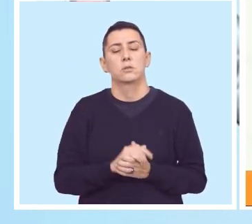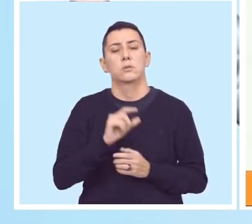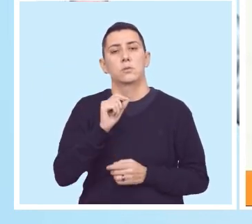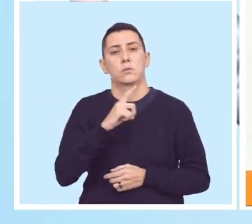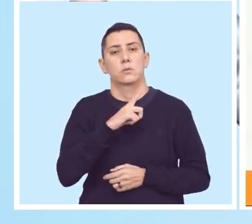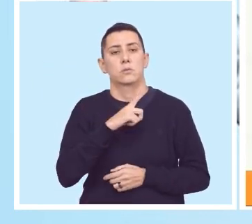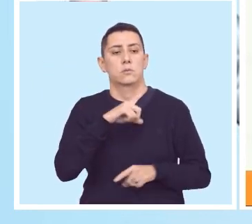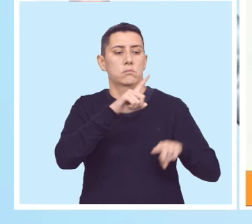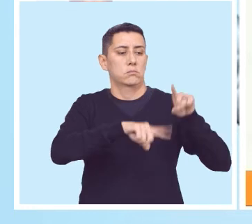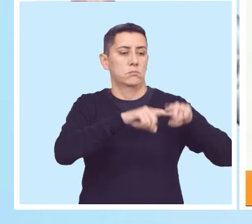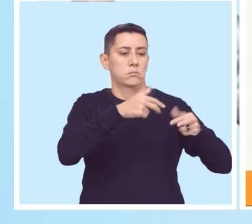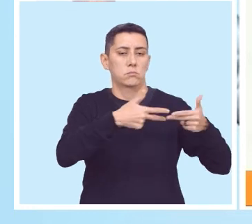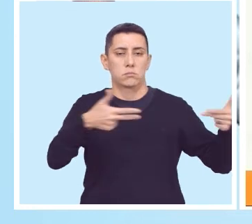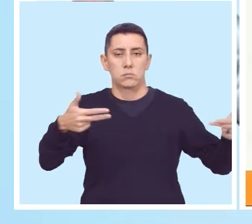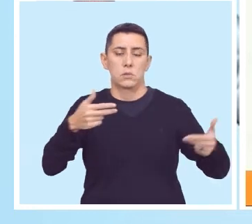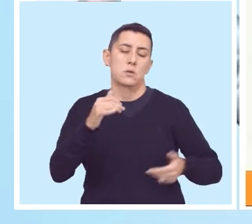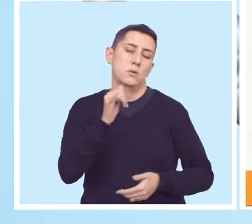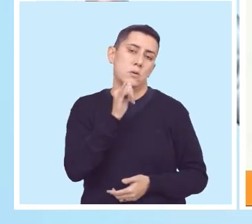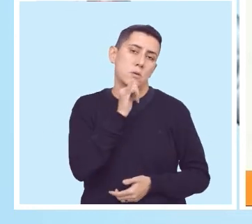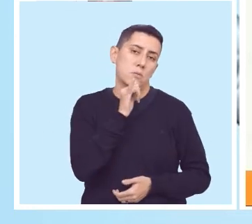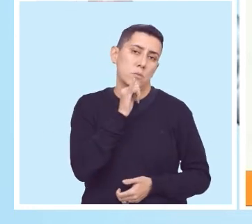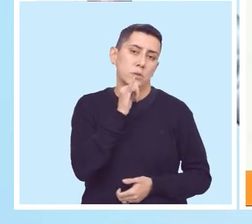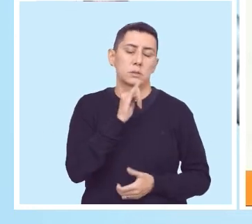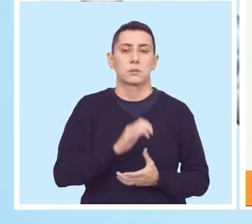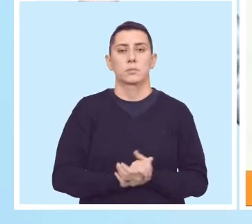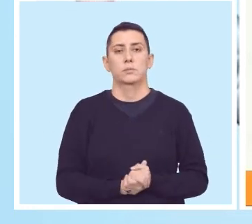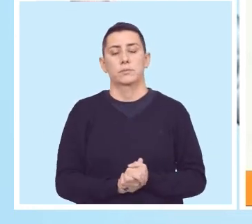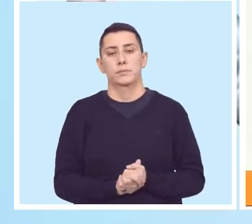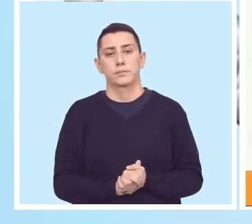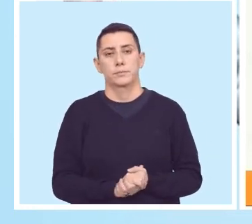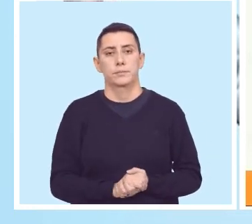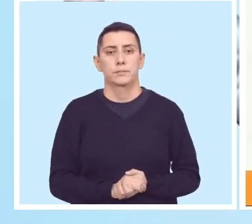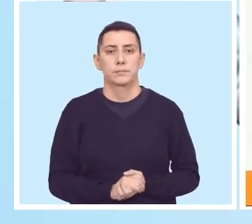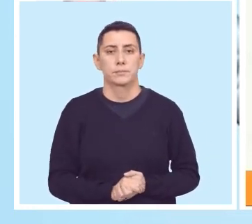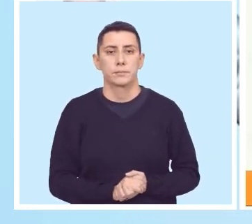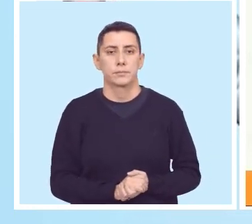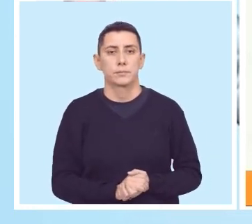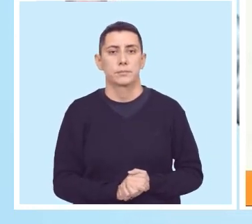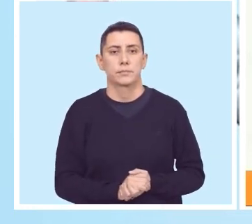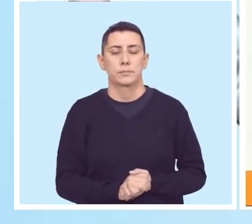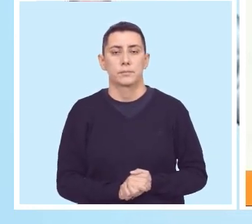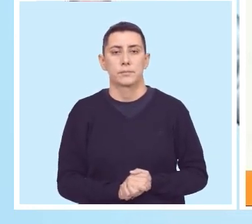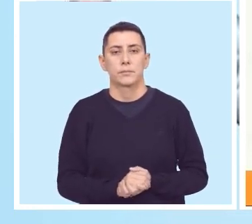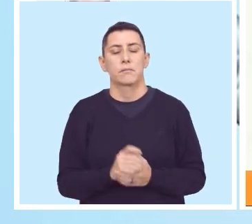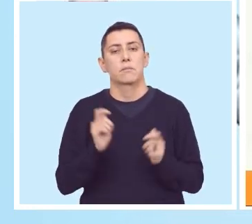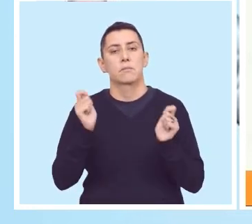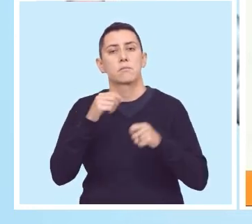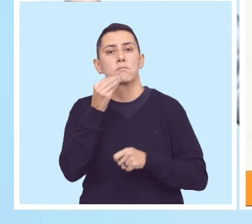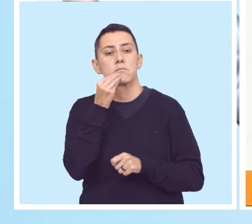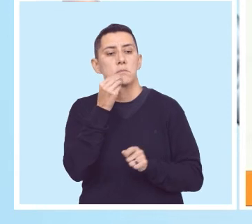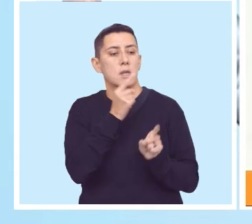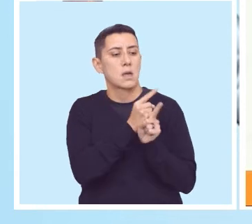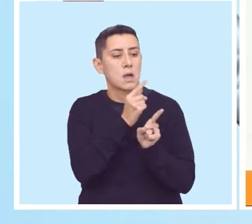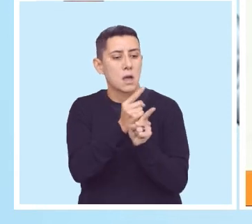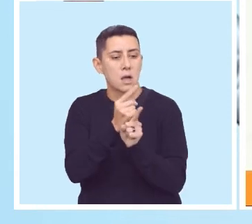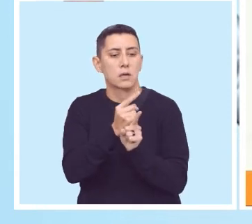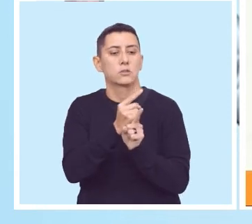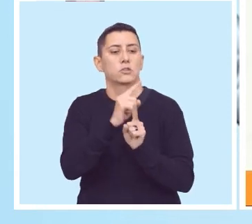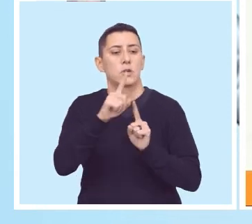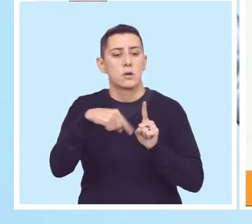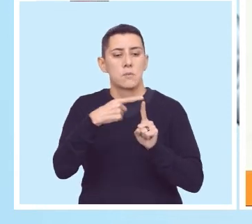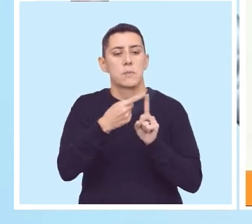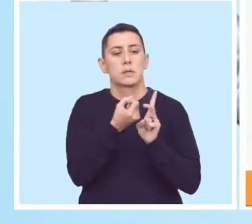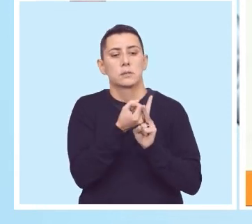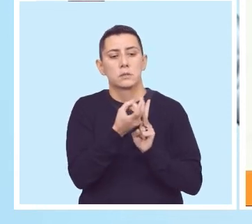objetos. Posso, por exemplo, exemplificar a possibilidade de detectar e quantificar